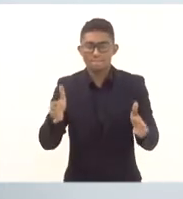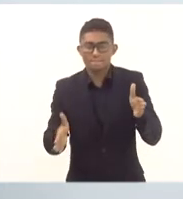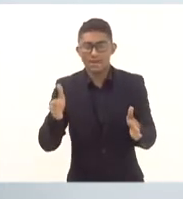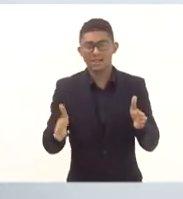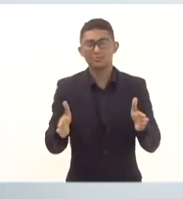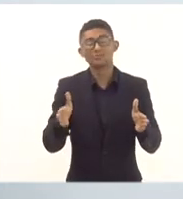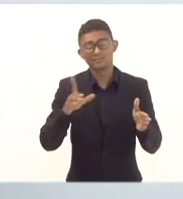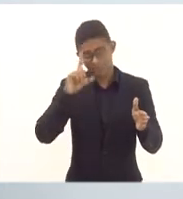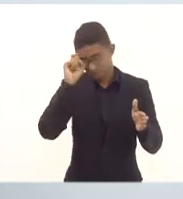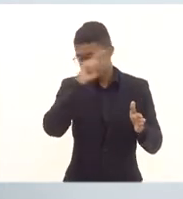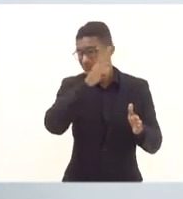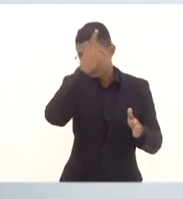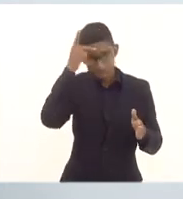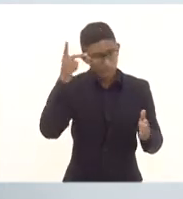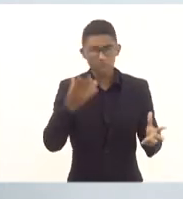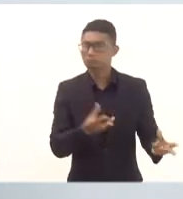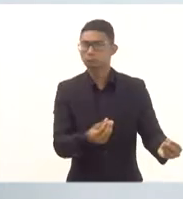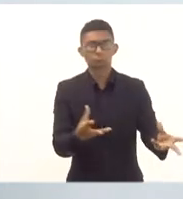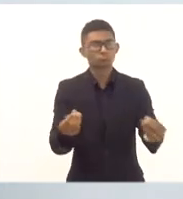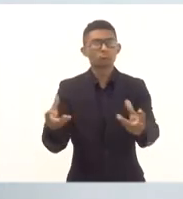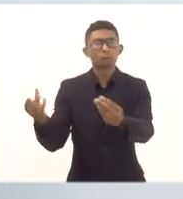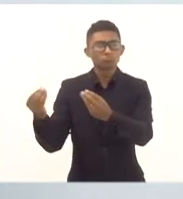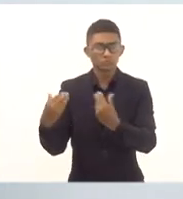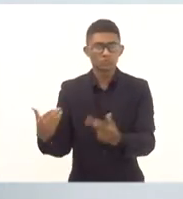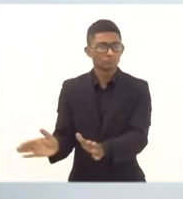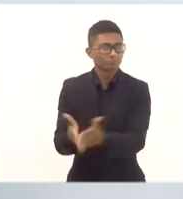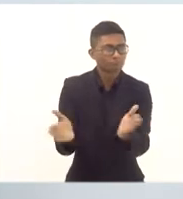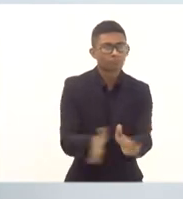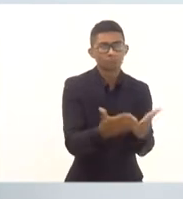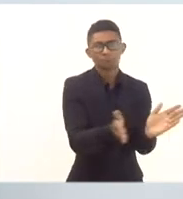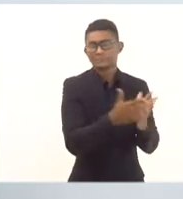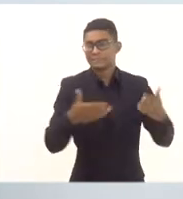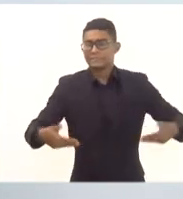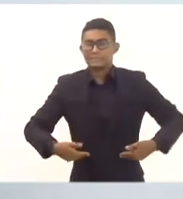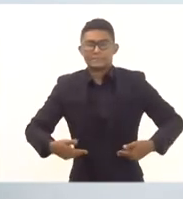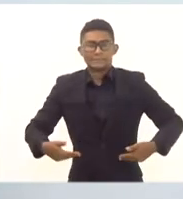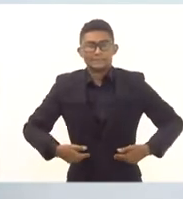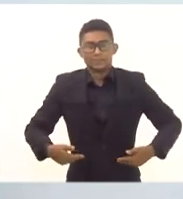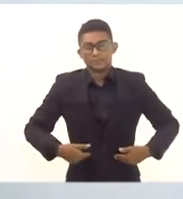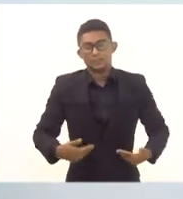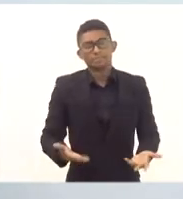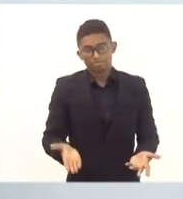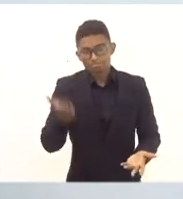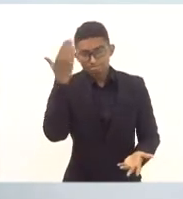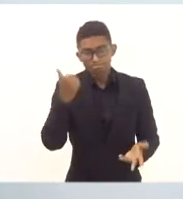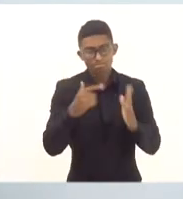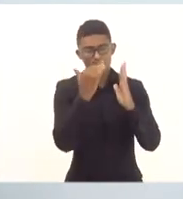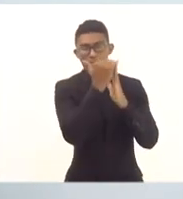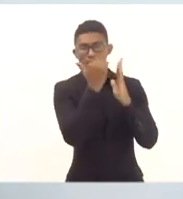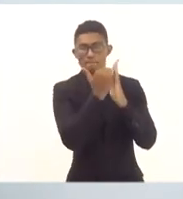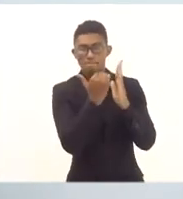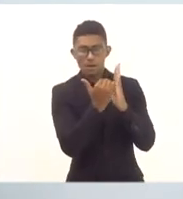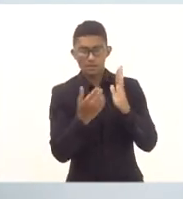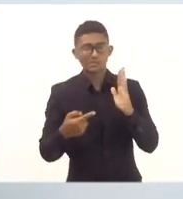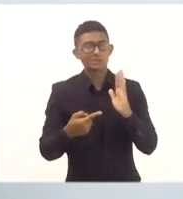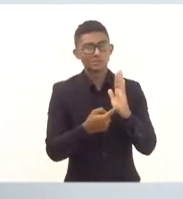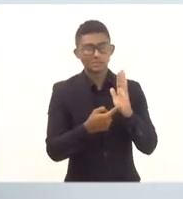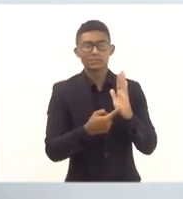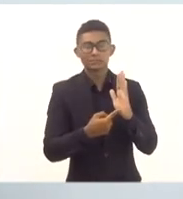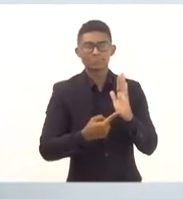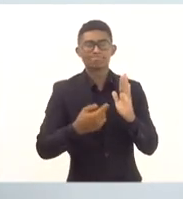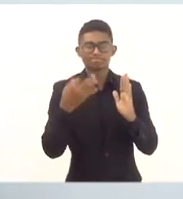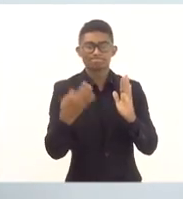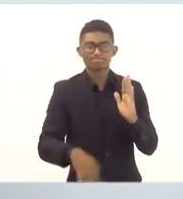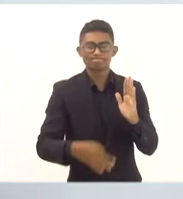de aumento da miserabilidade da Fome Sem dúvida nenhuma é um programa que traz